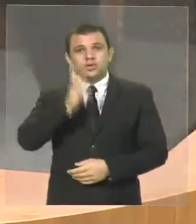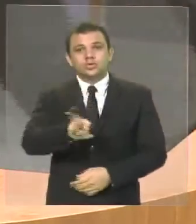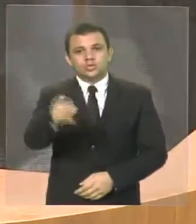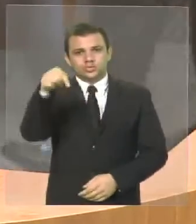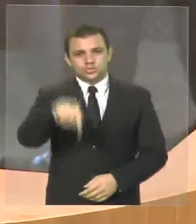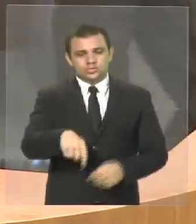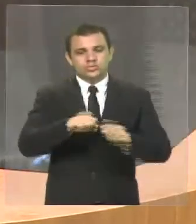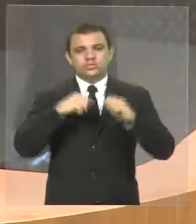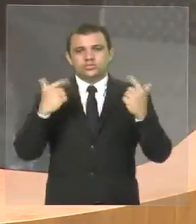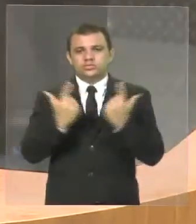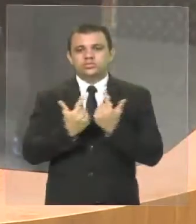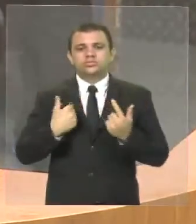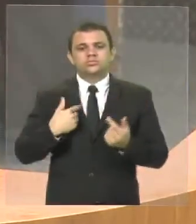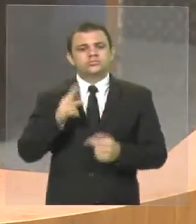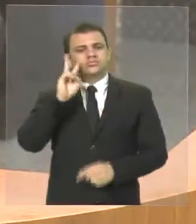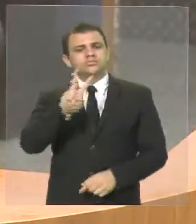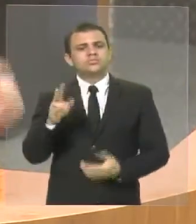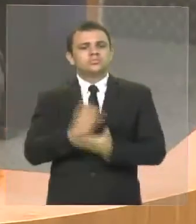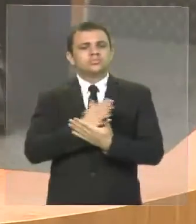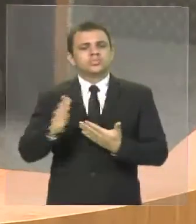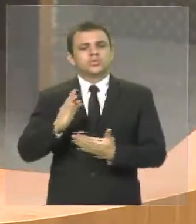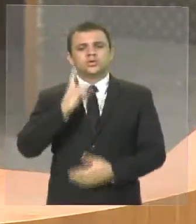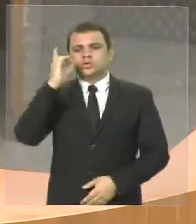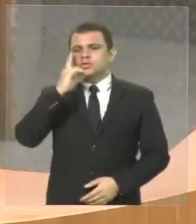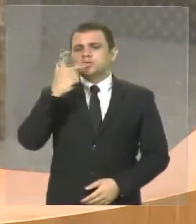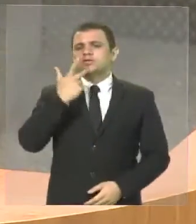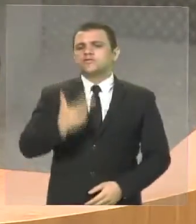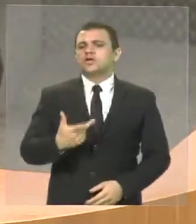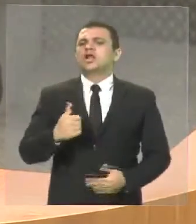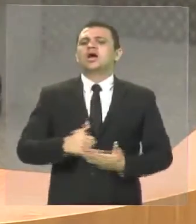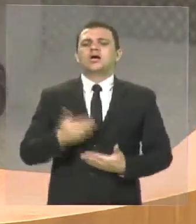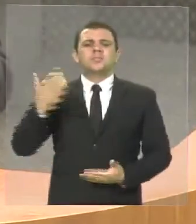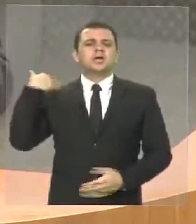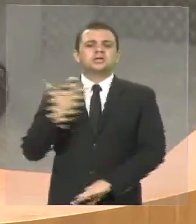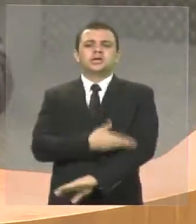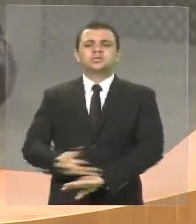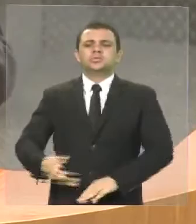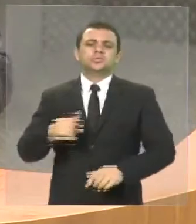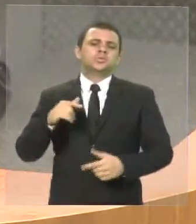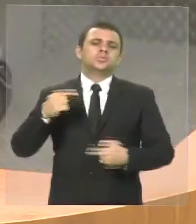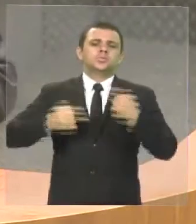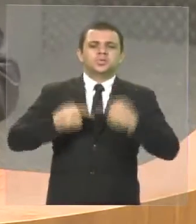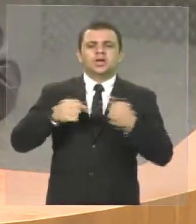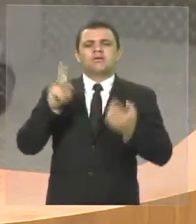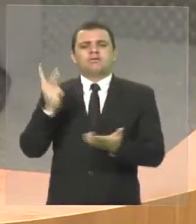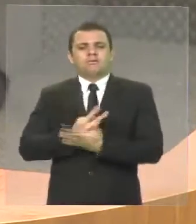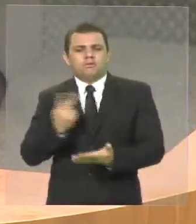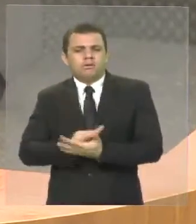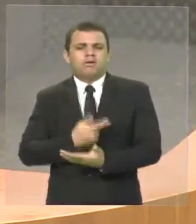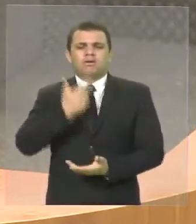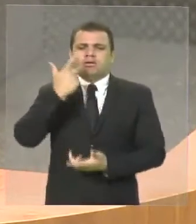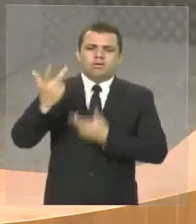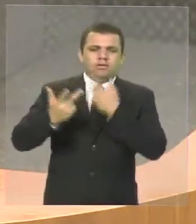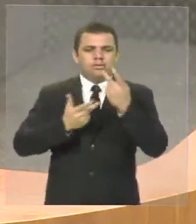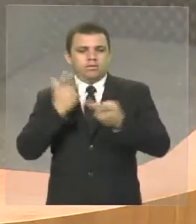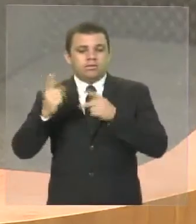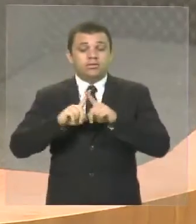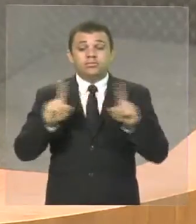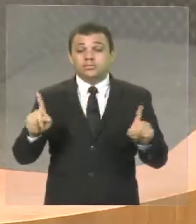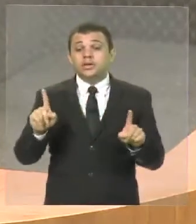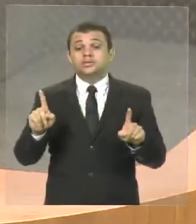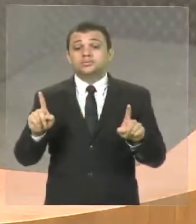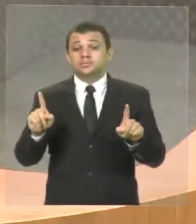casa condenando a velha prática política. E a velha prática política foi